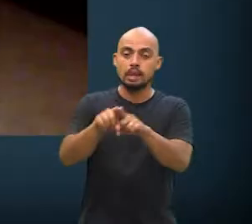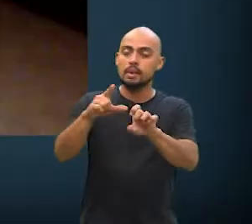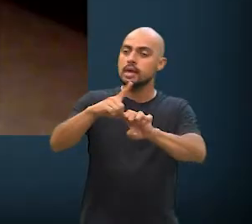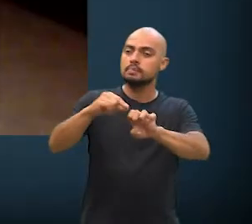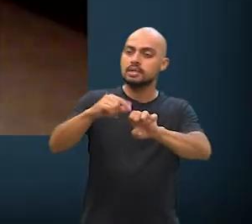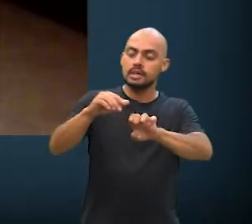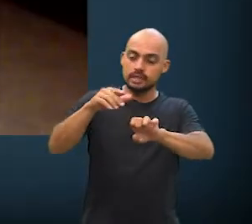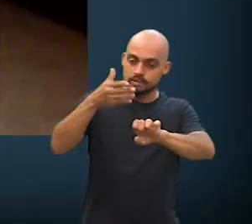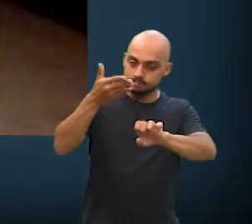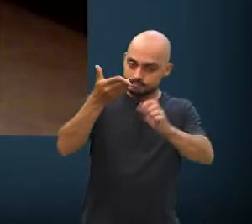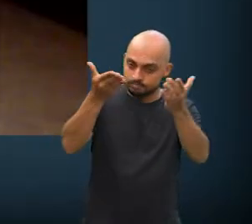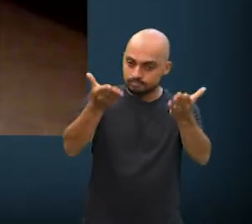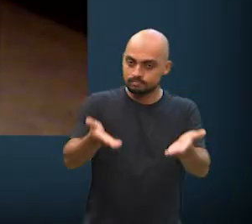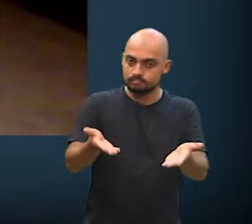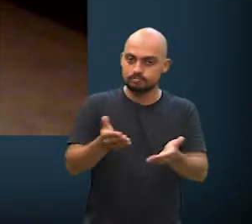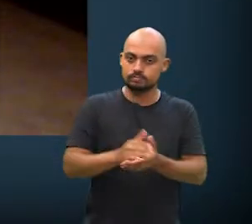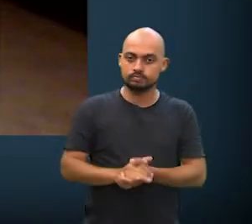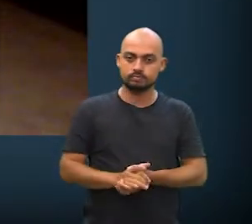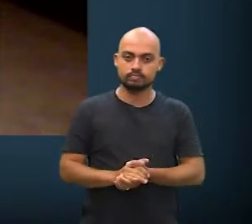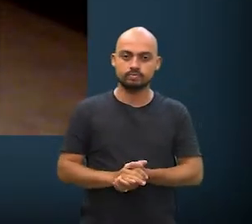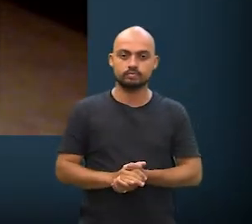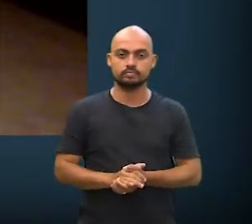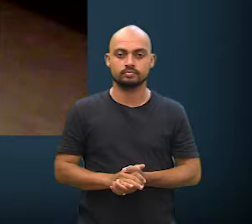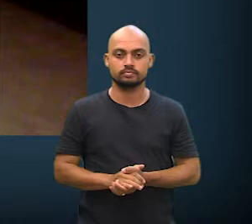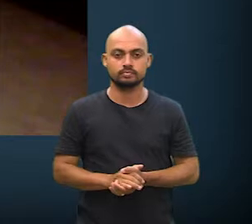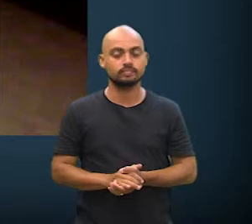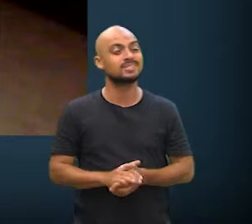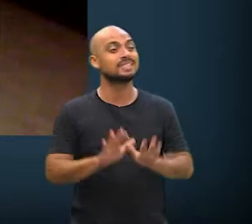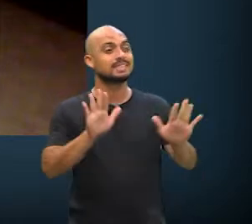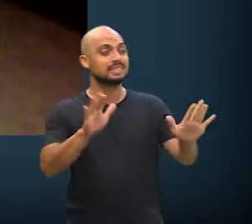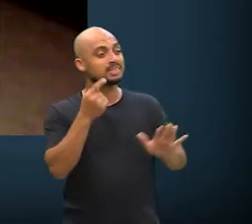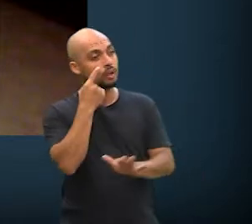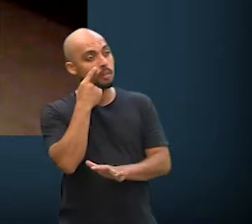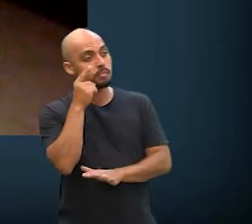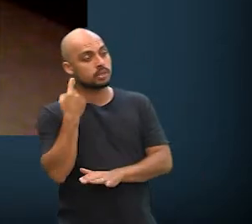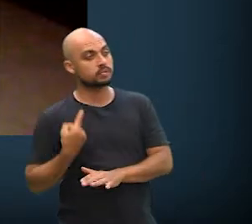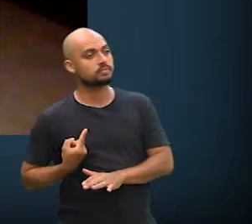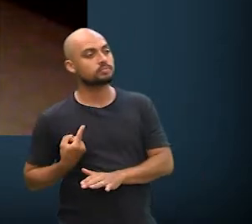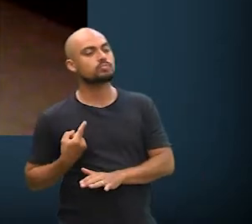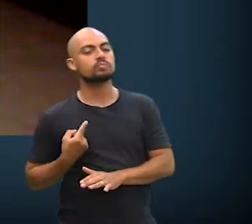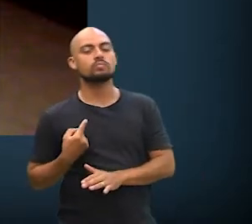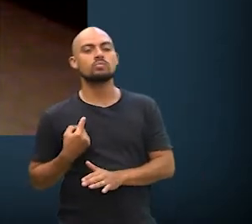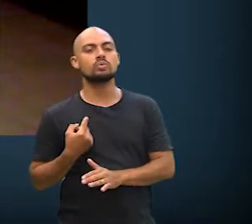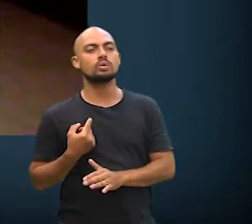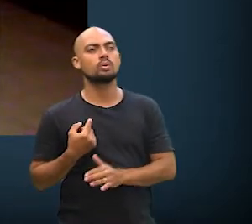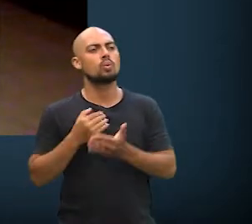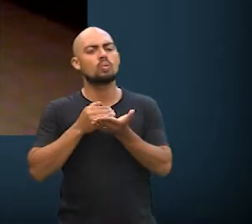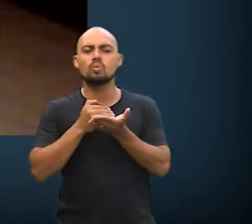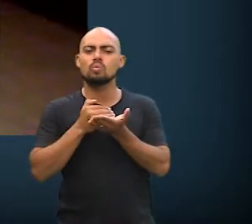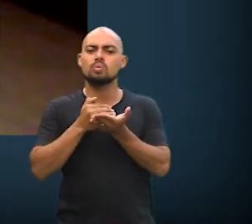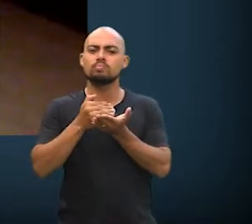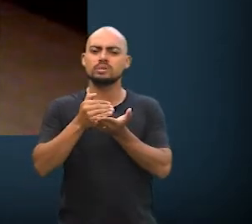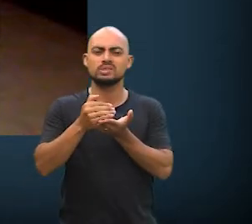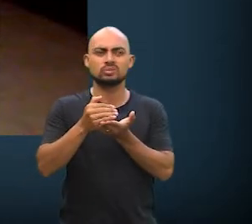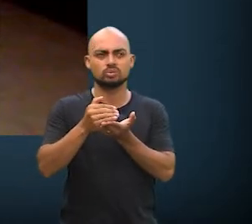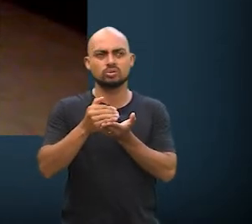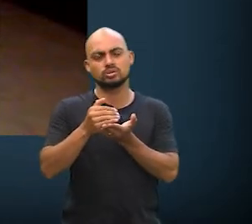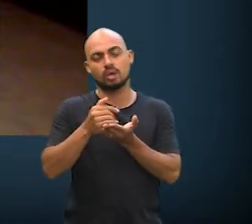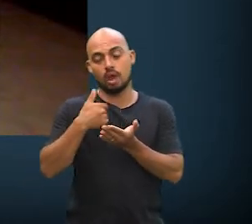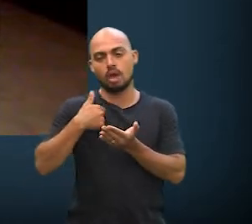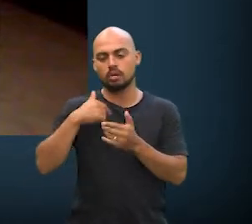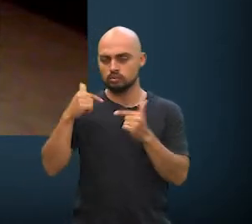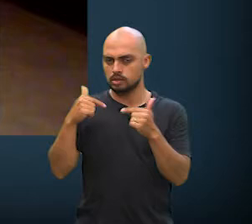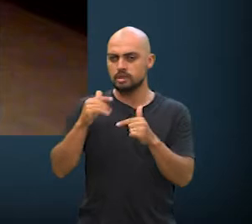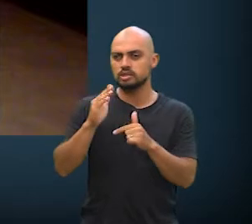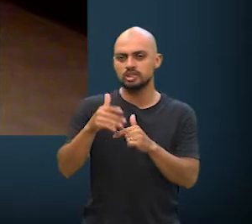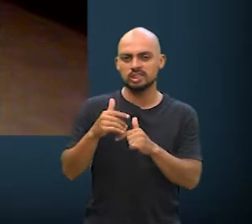neste segmento? Mira, tudo começou, na verdade, quando... Isso eu já estou no mercado, já vai